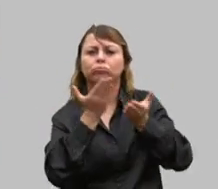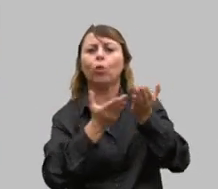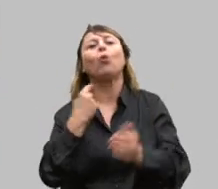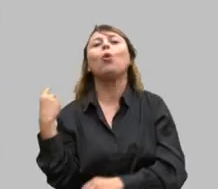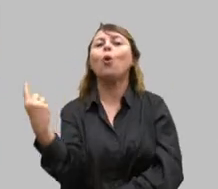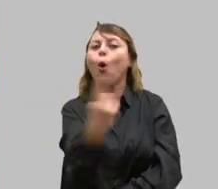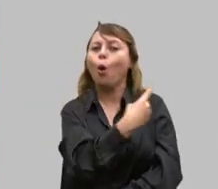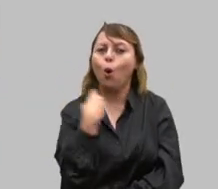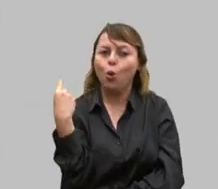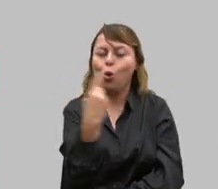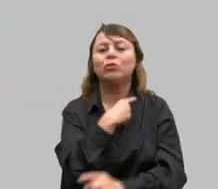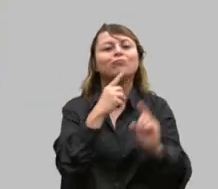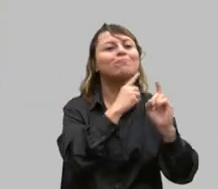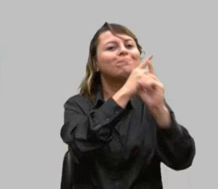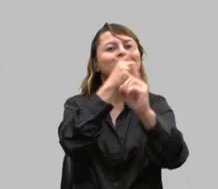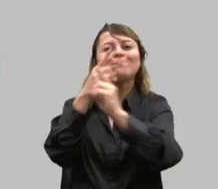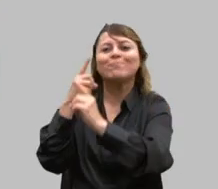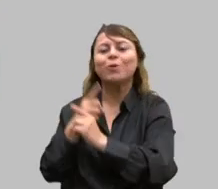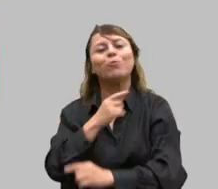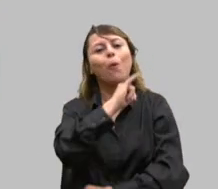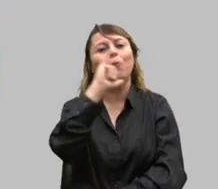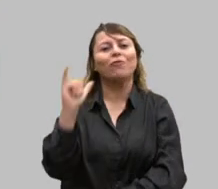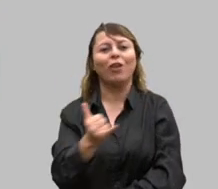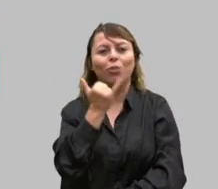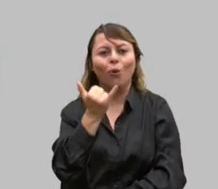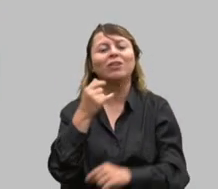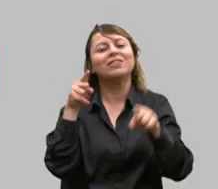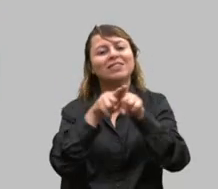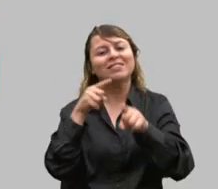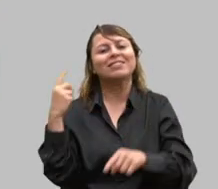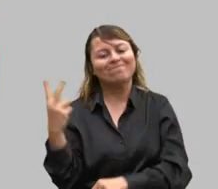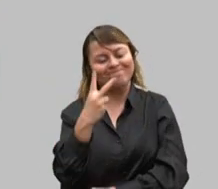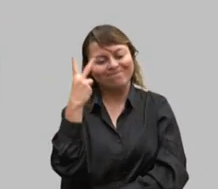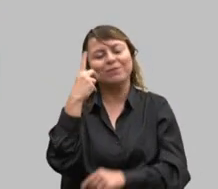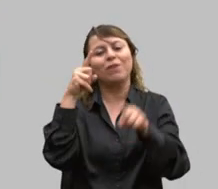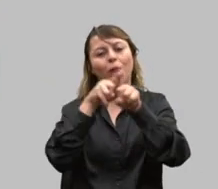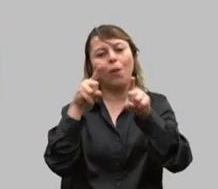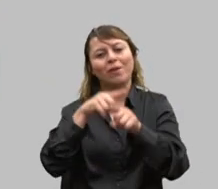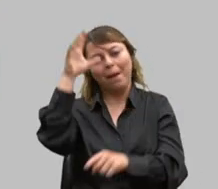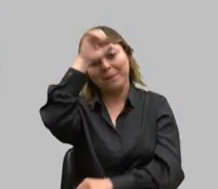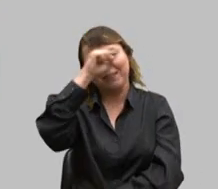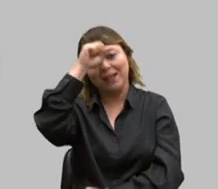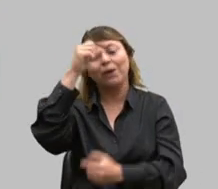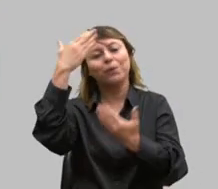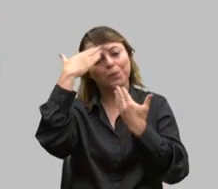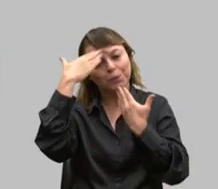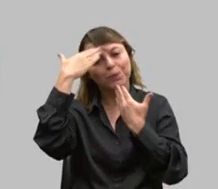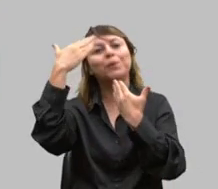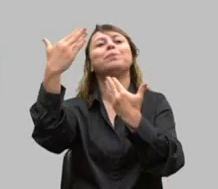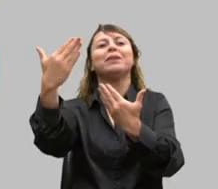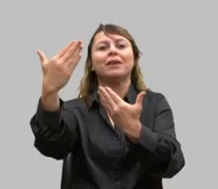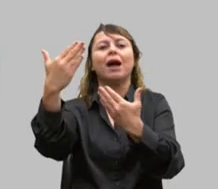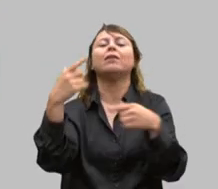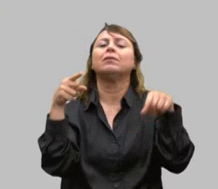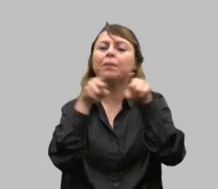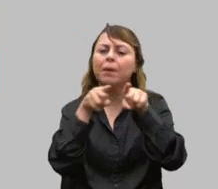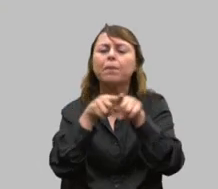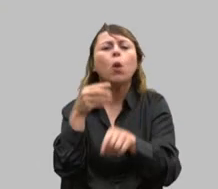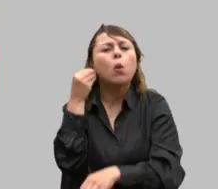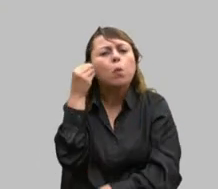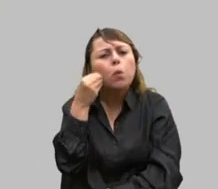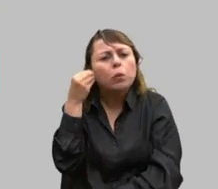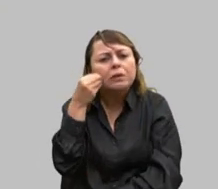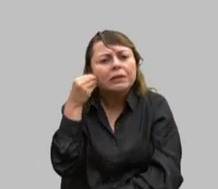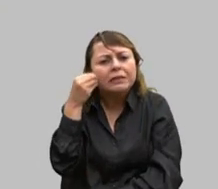nestes encontros tão proveitosos e de grande aprendizado muito obrigada pela oportunidade de